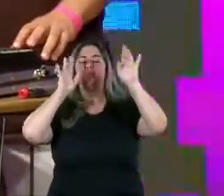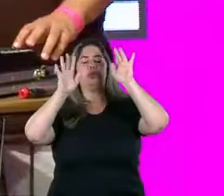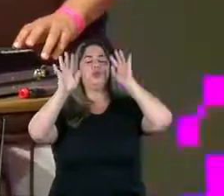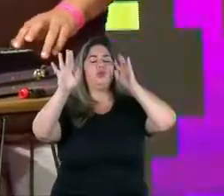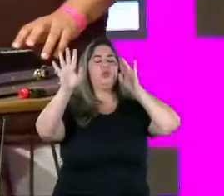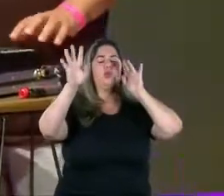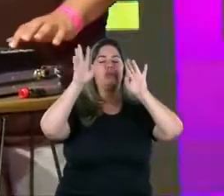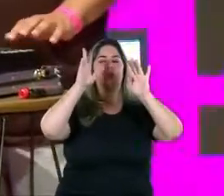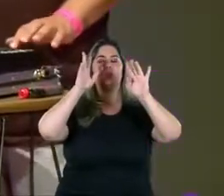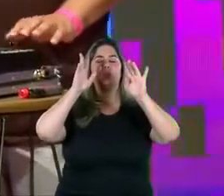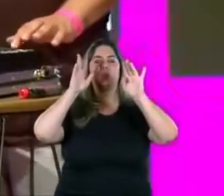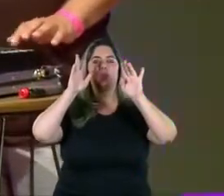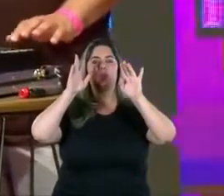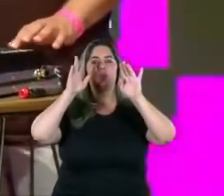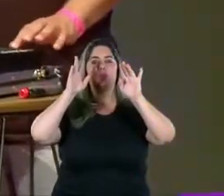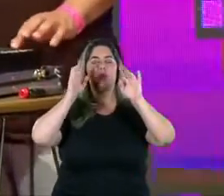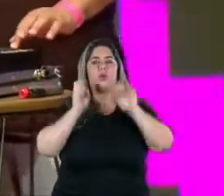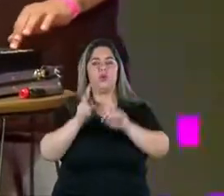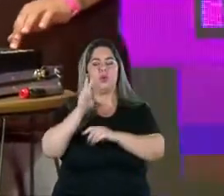aparecer-lhe.